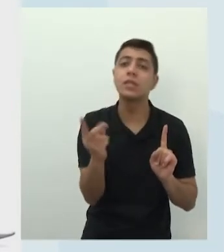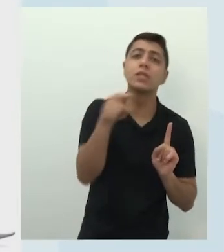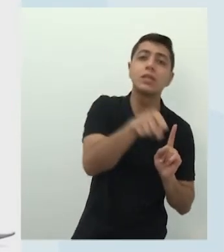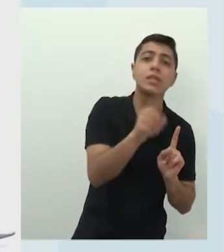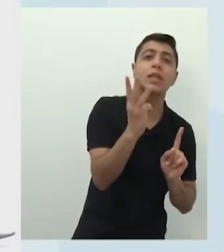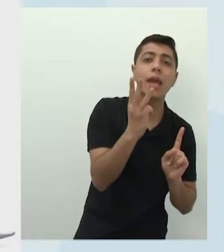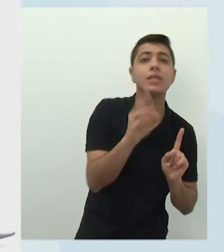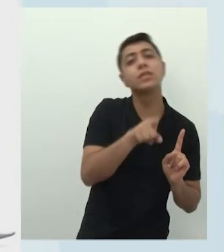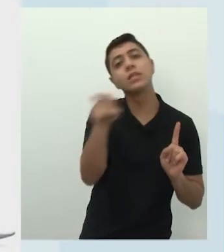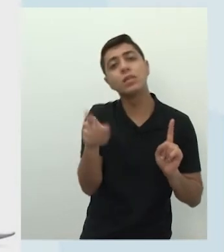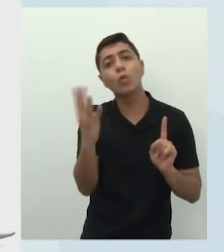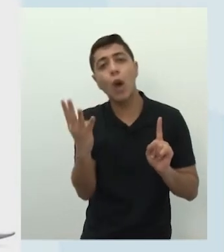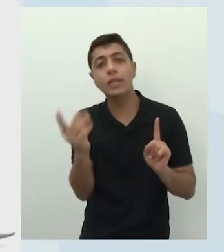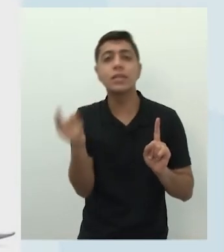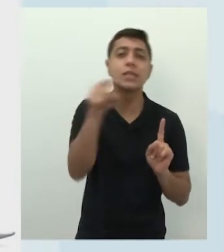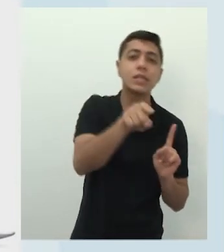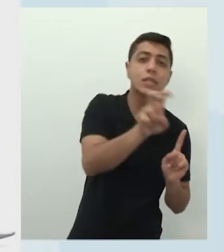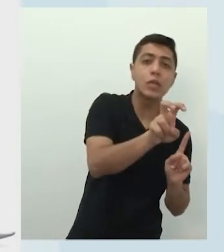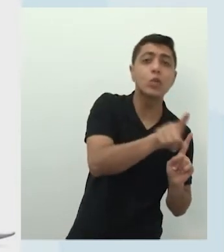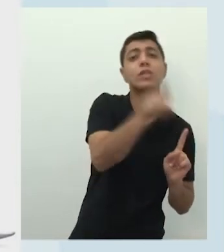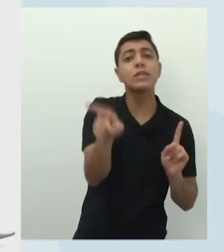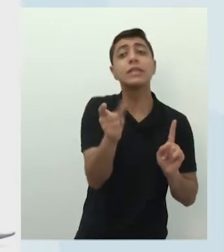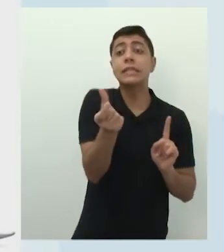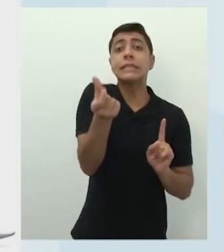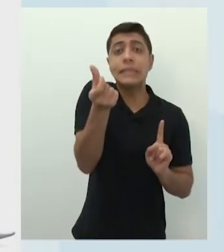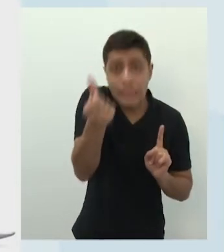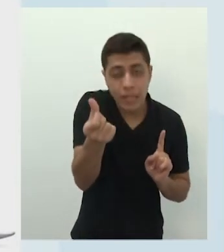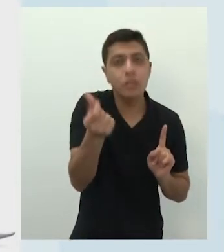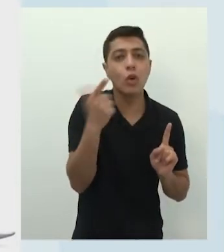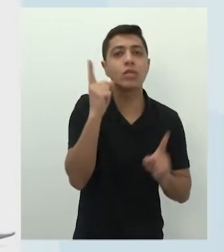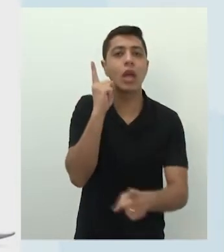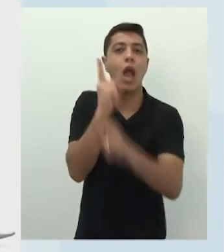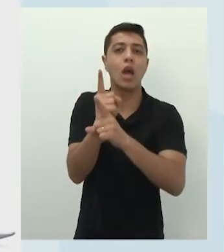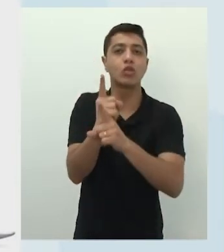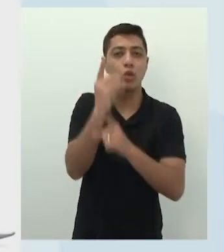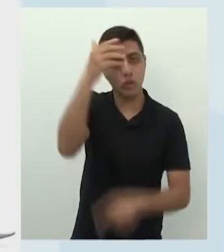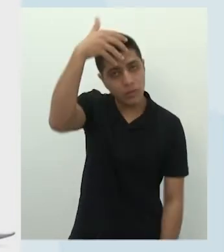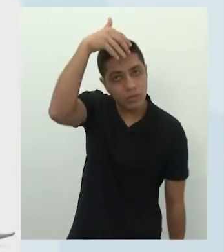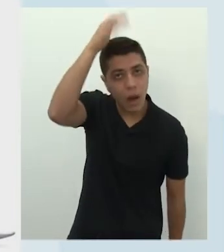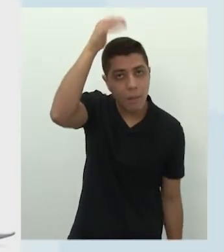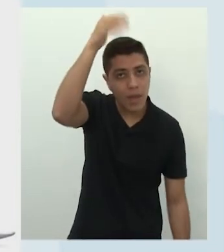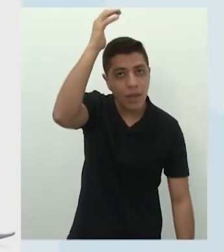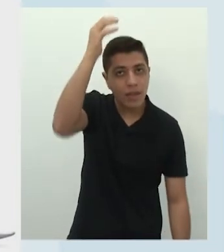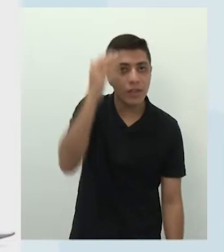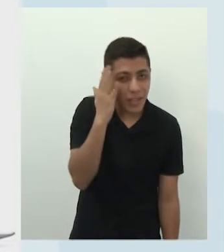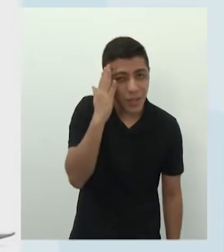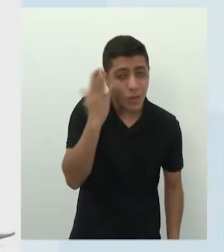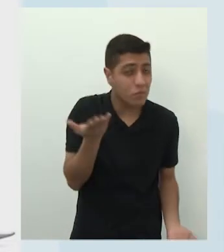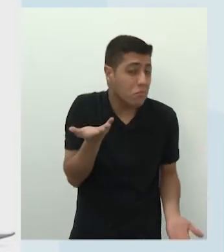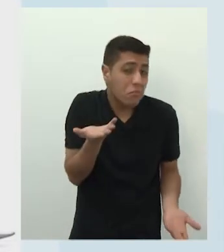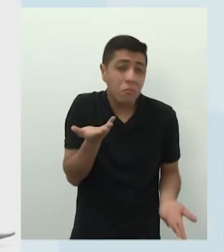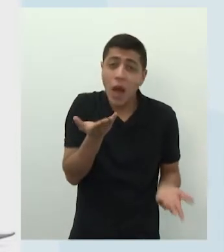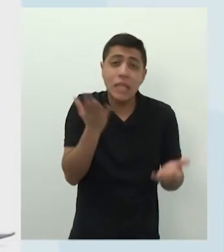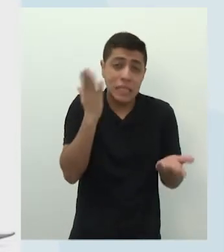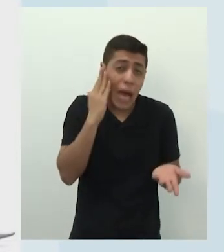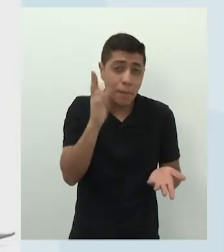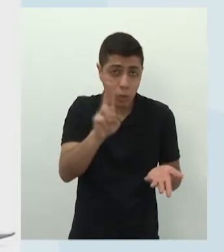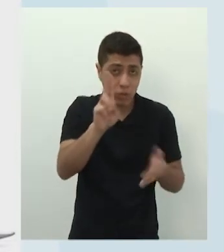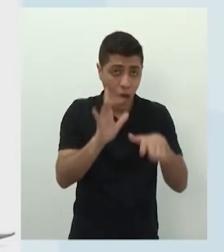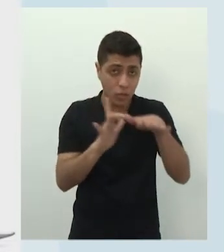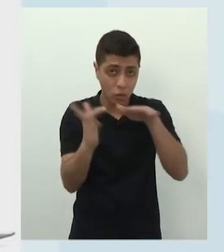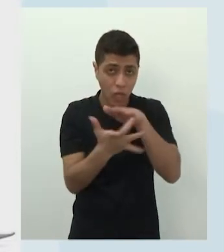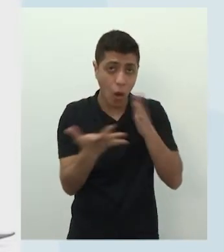6 pessoas chega até o Donald Trump. Mas também pode chegar para o coreano, pode chegar para qualquer pessoa do mundo. Entende